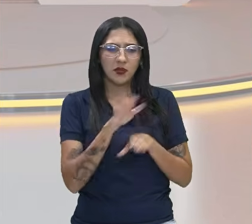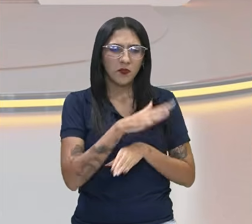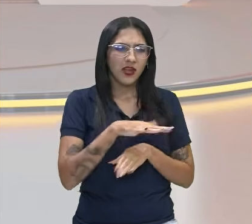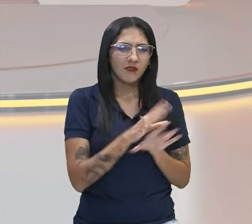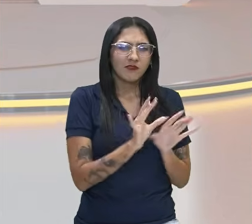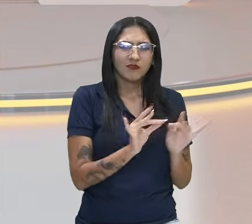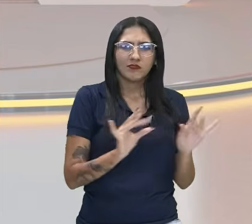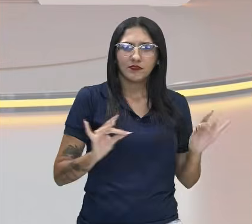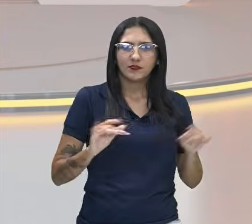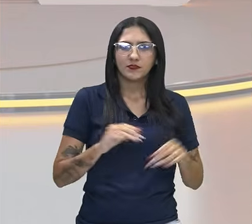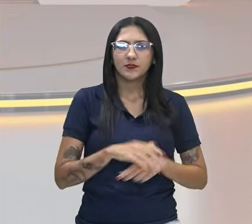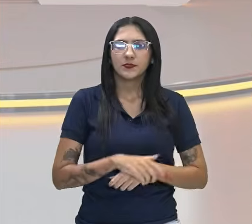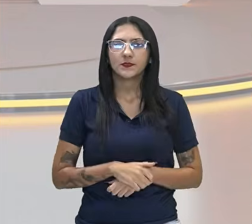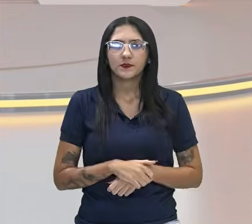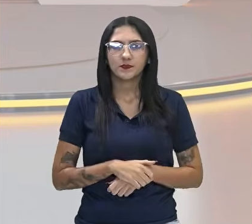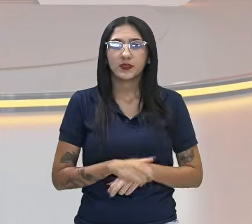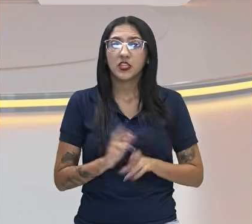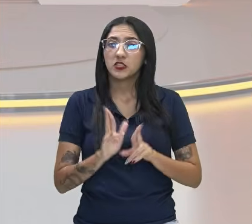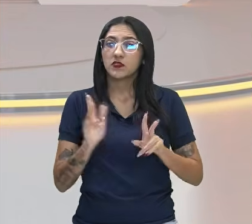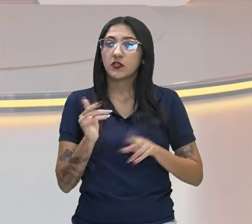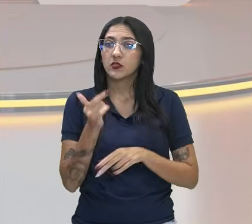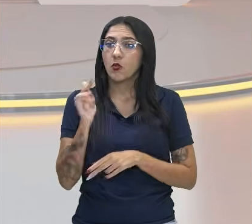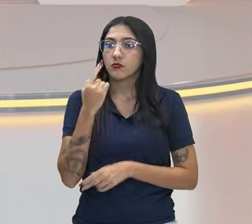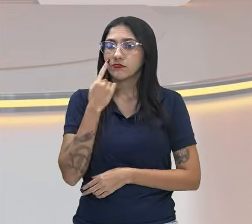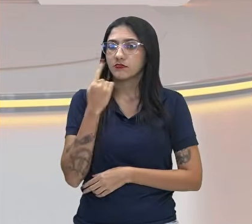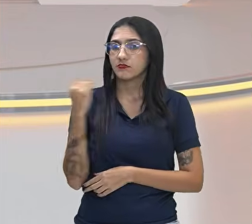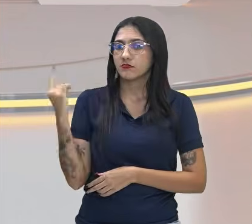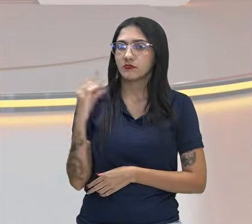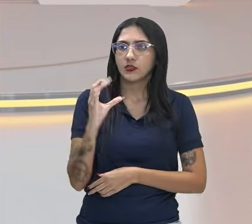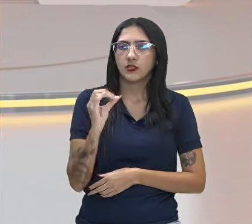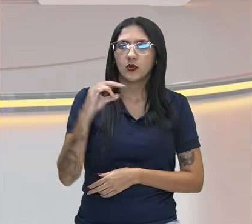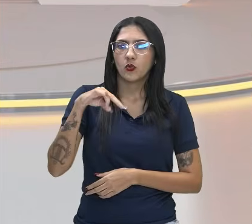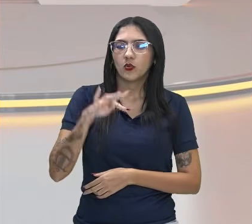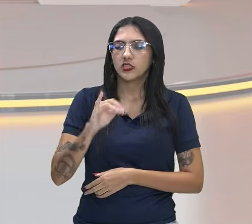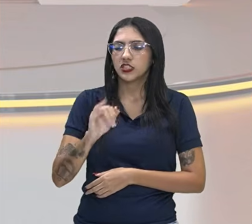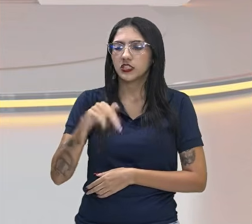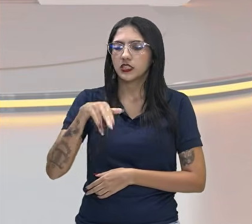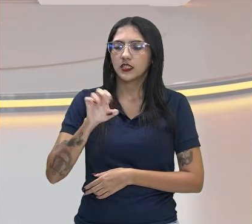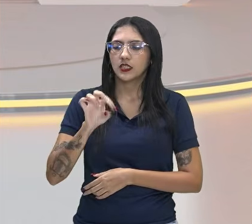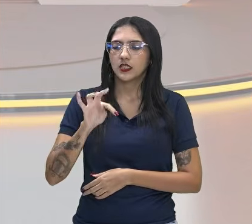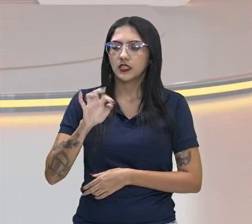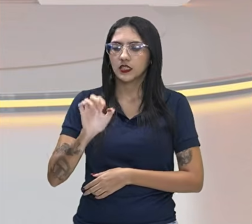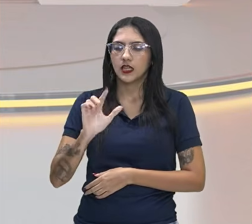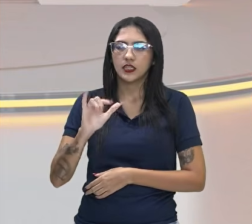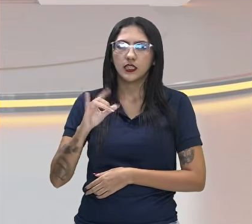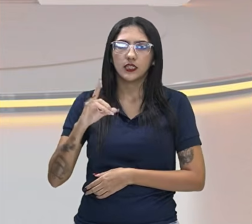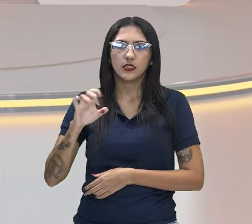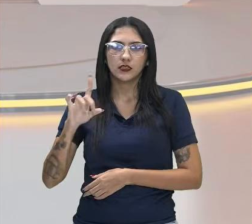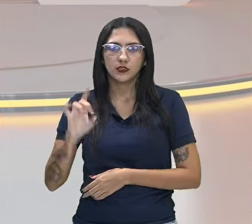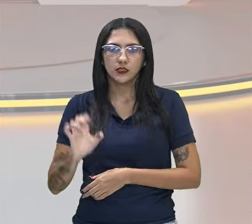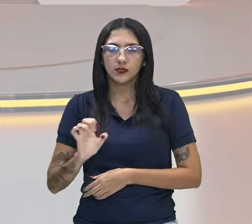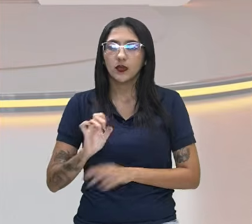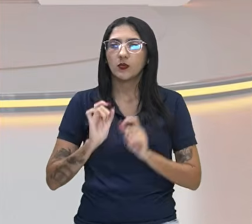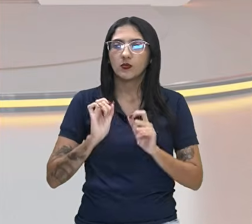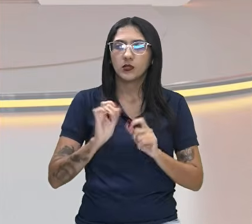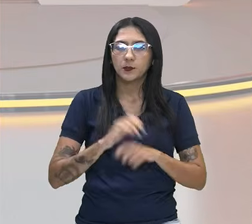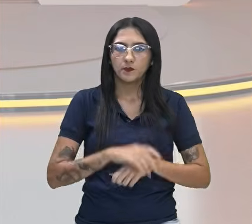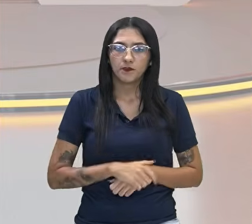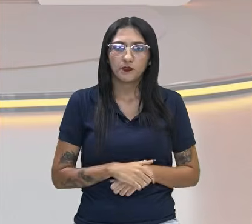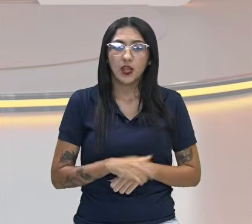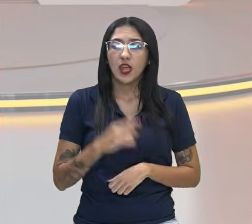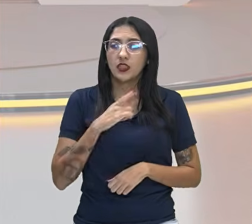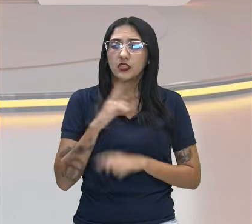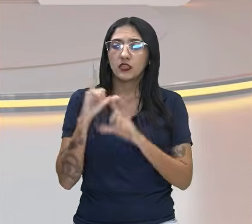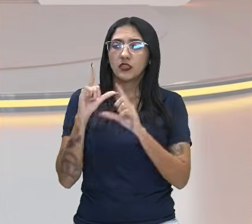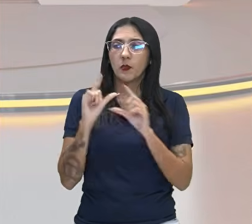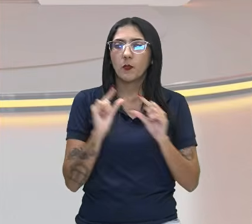sendo. Diferente da continentalidade. A continentalidade vai se referir o quê? A diminuição dessa